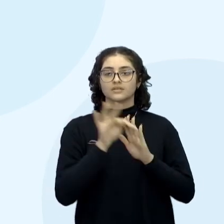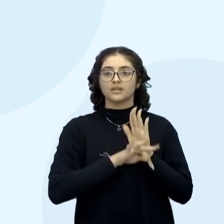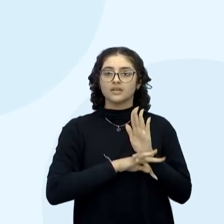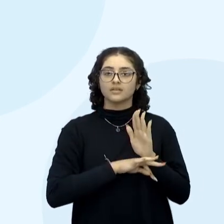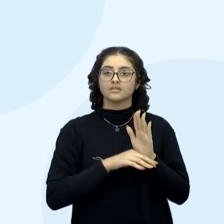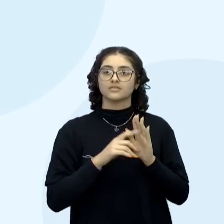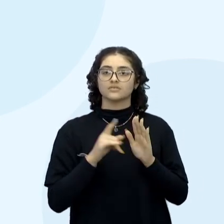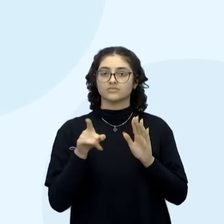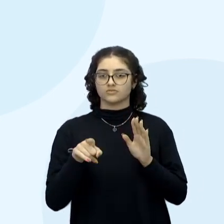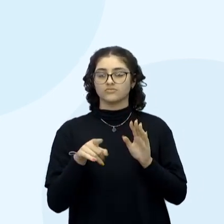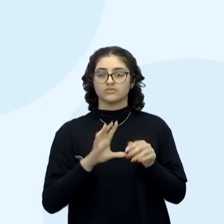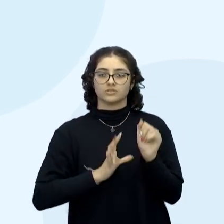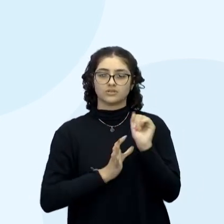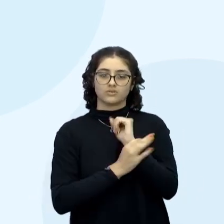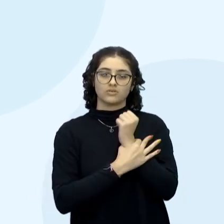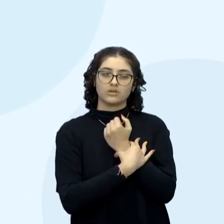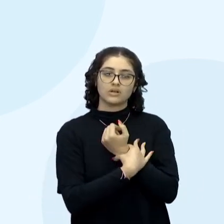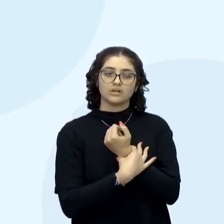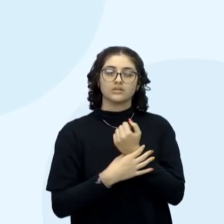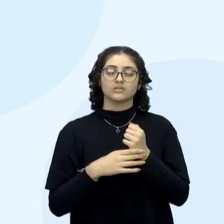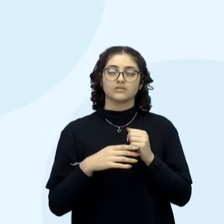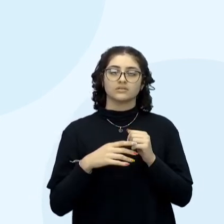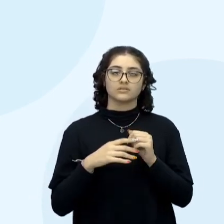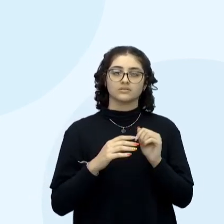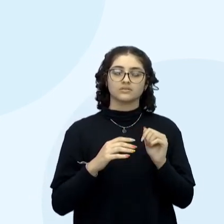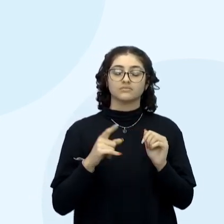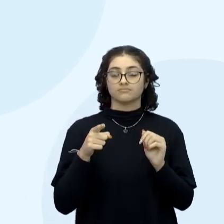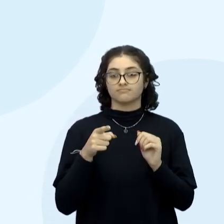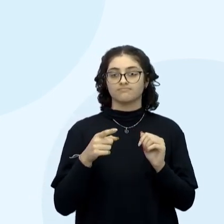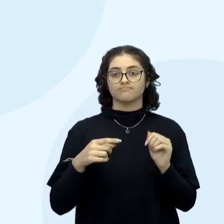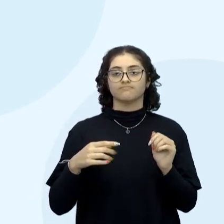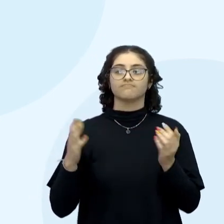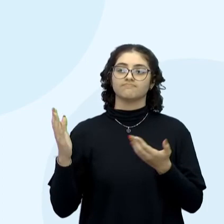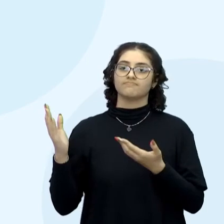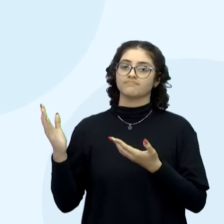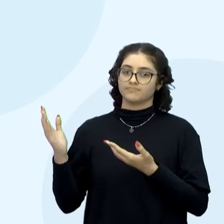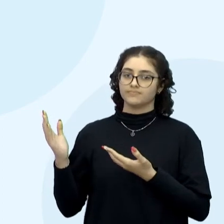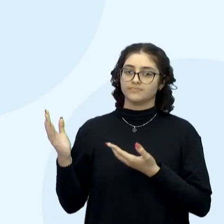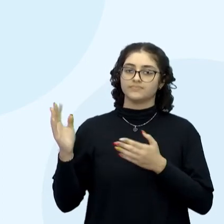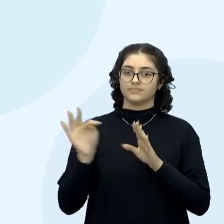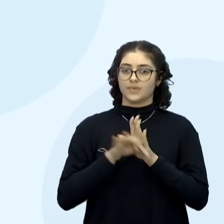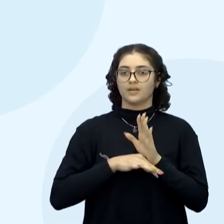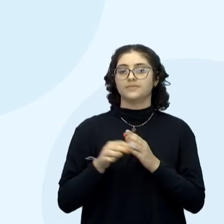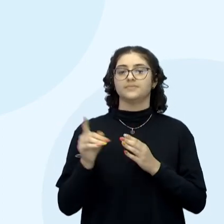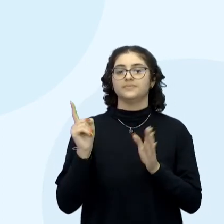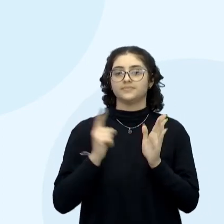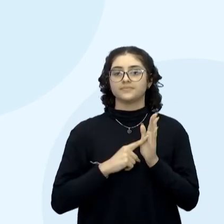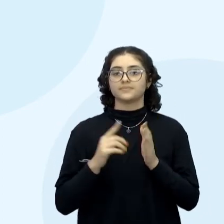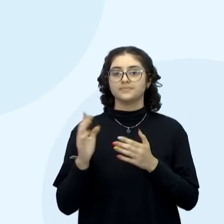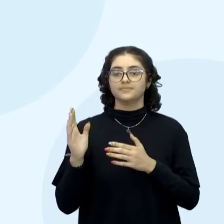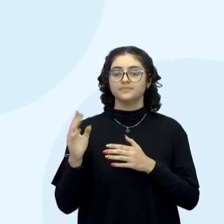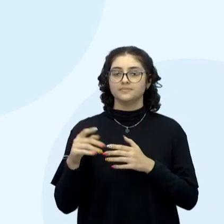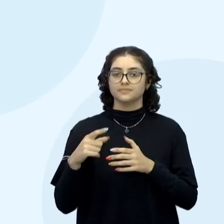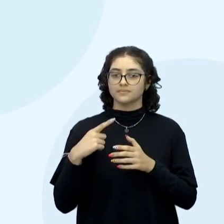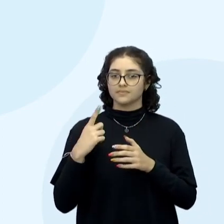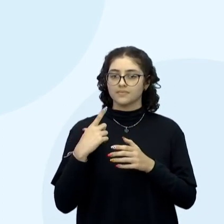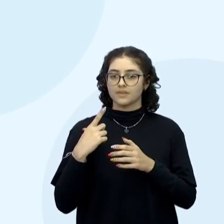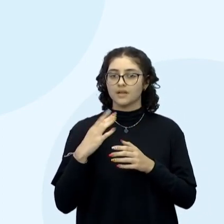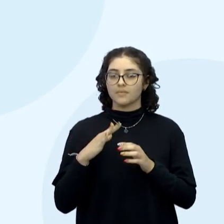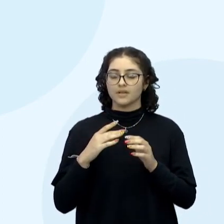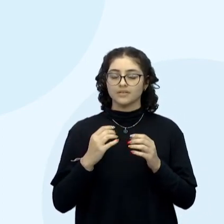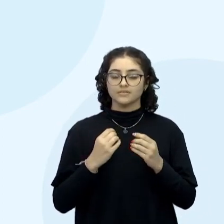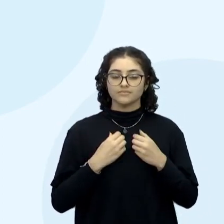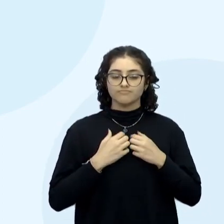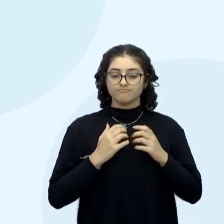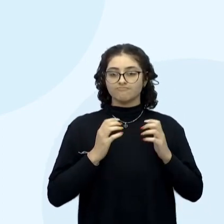mobiliza, né, o conceito de homo sacer, do Giorgio Agamben. Um texto sobre vulnerabilidade,